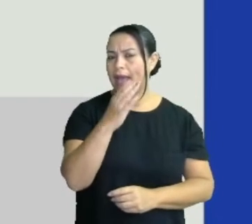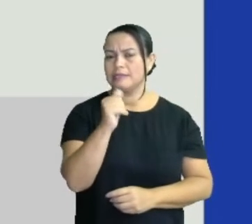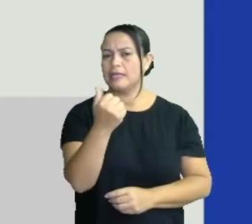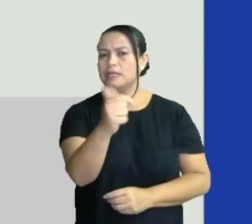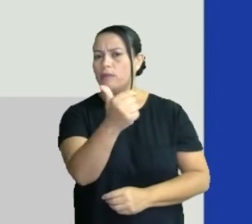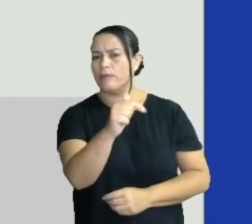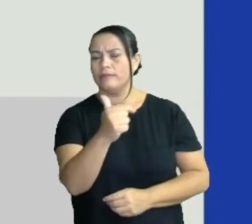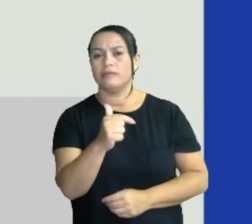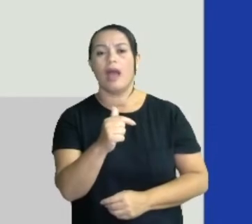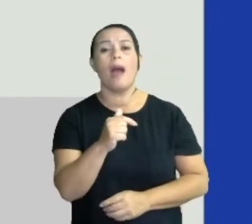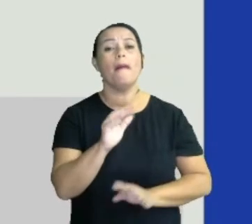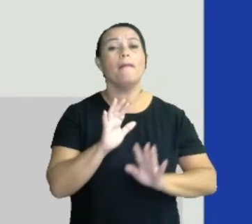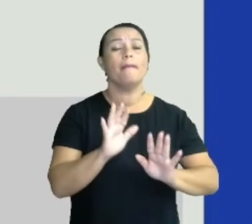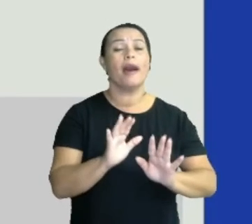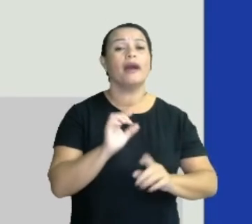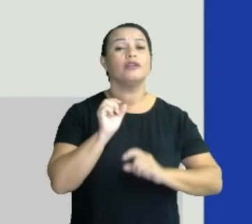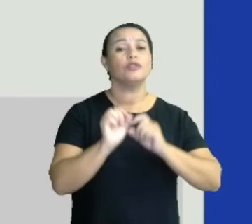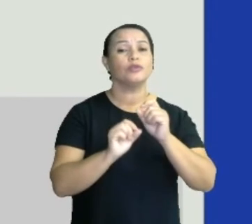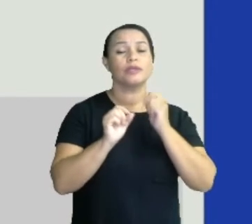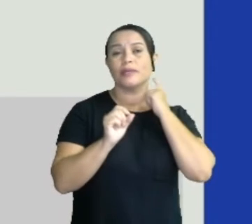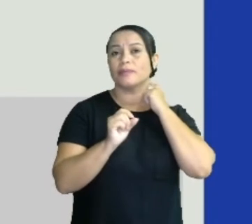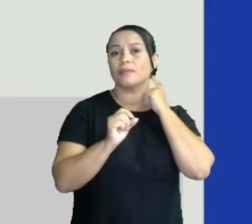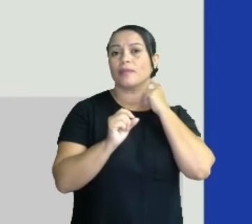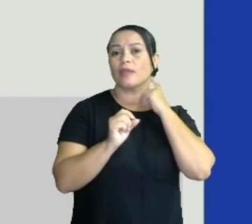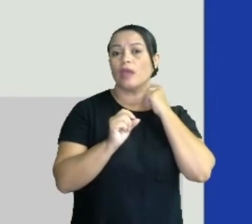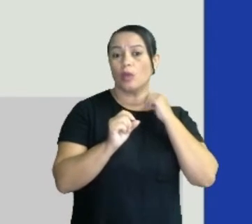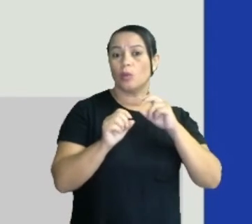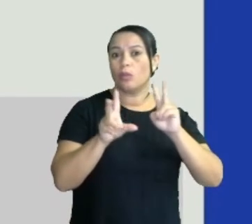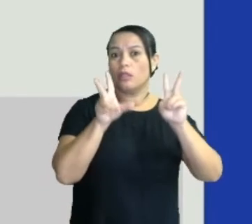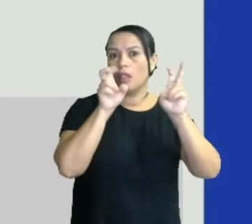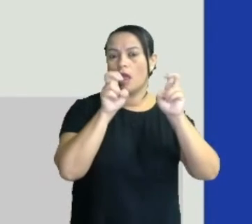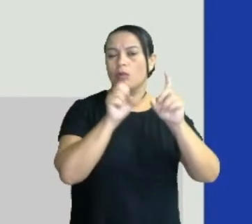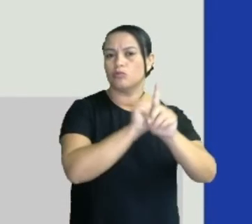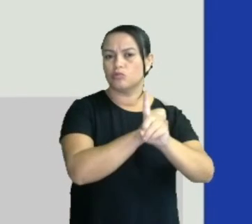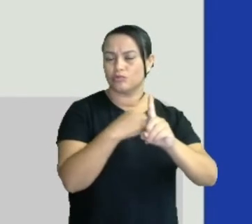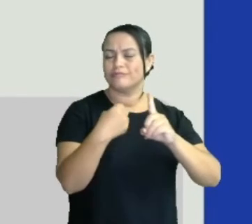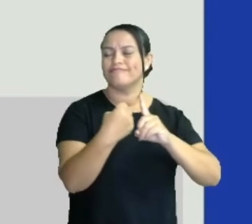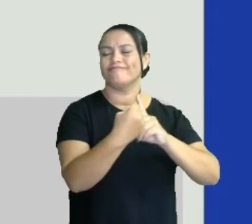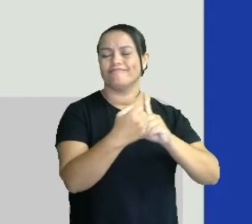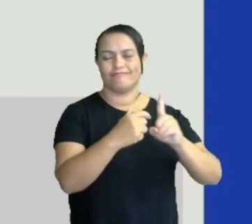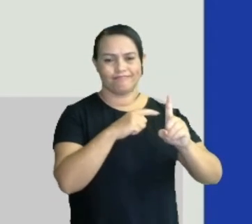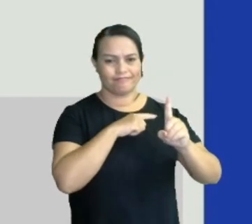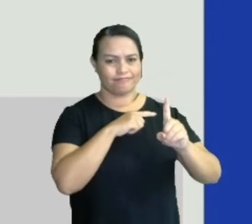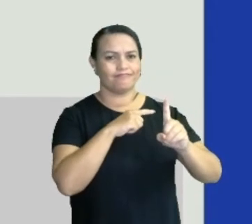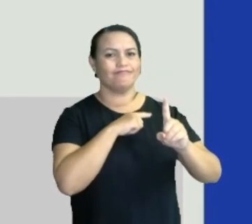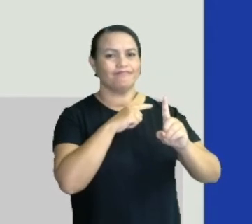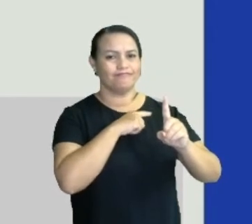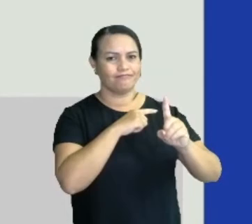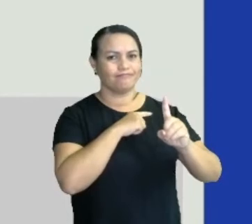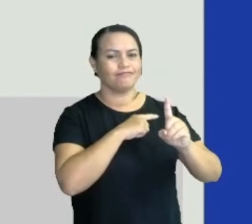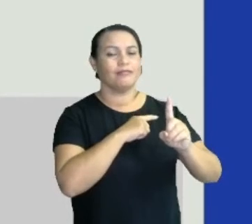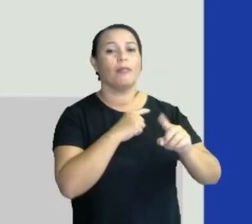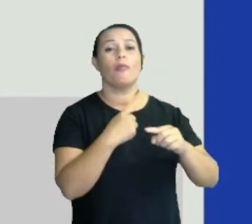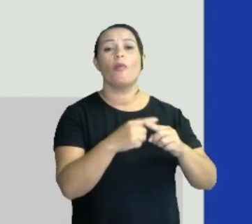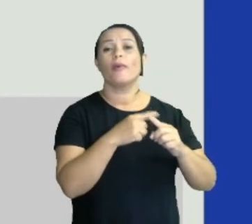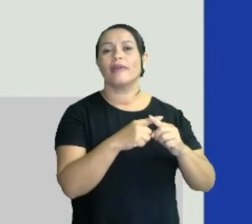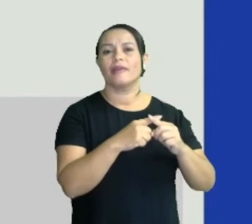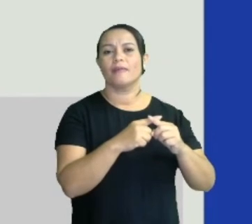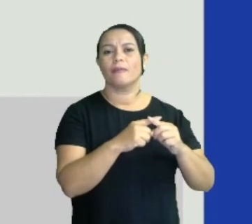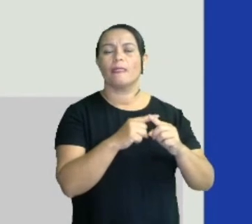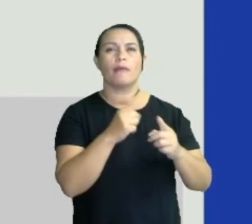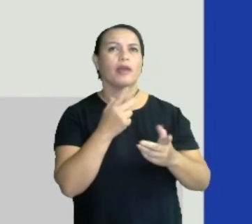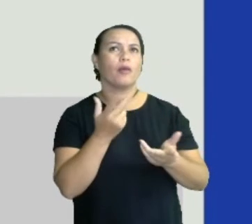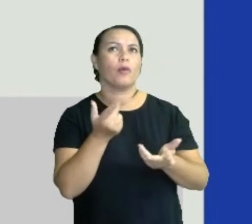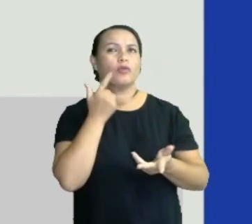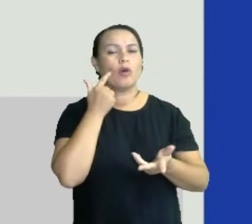Não existe. Mas no termo social, isso existe, esse termo existe. Porque quando